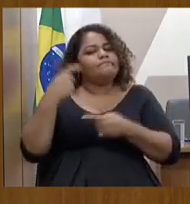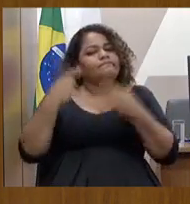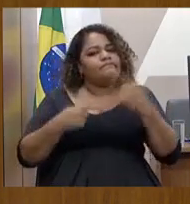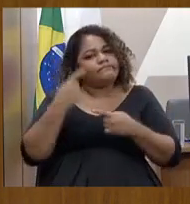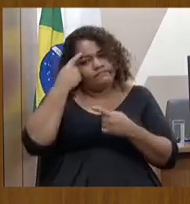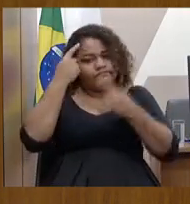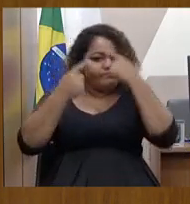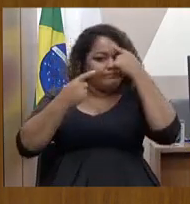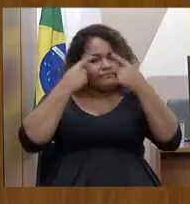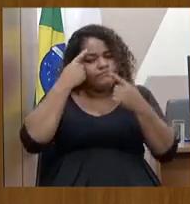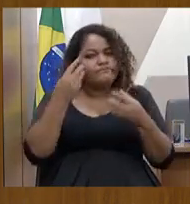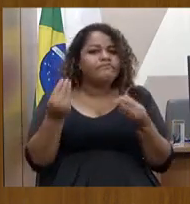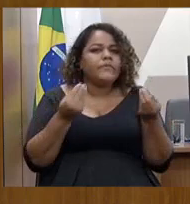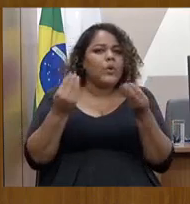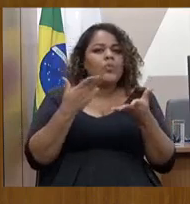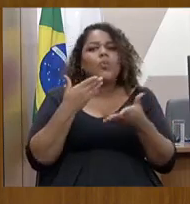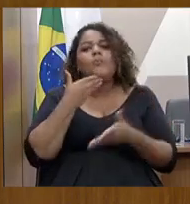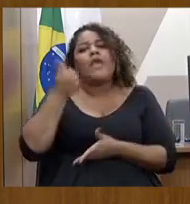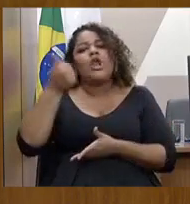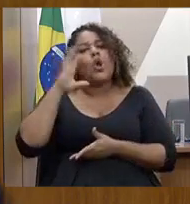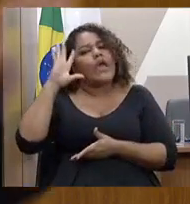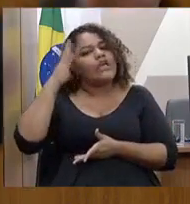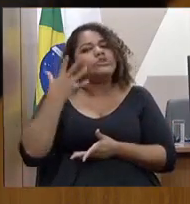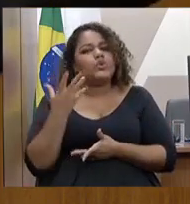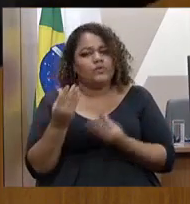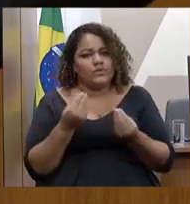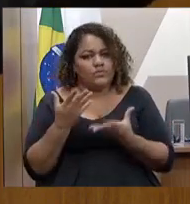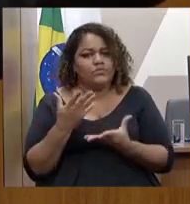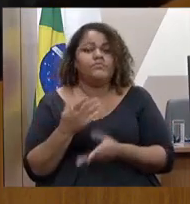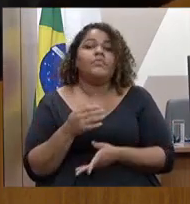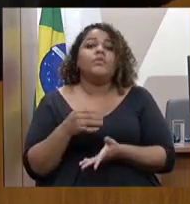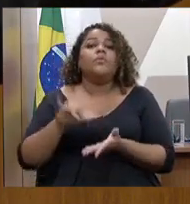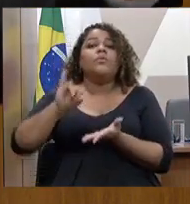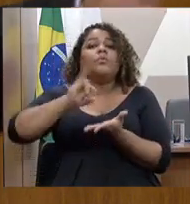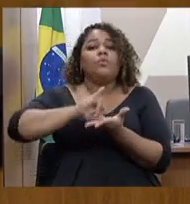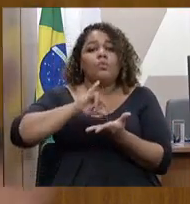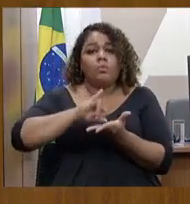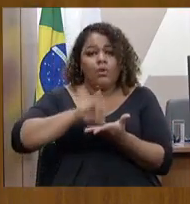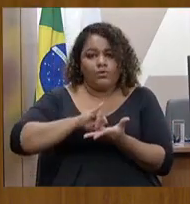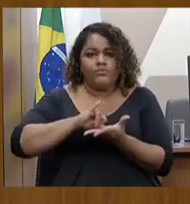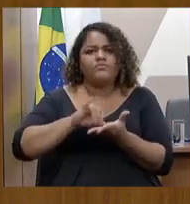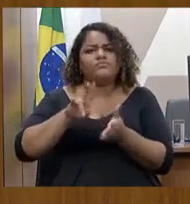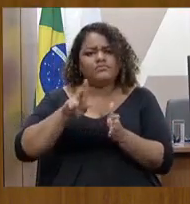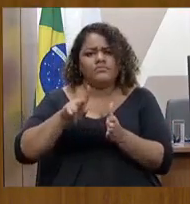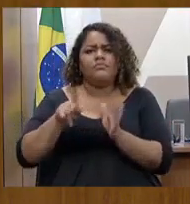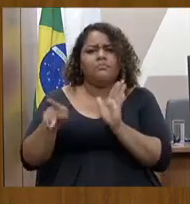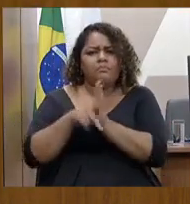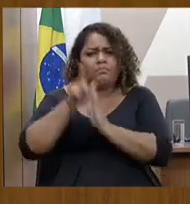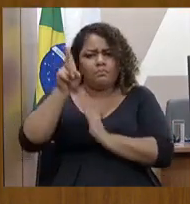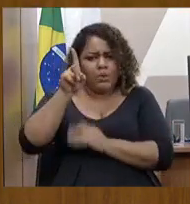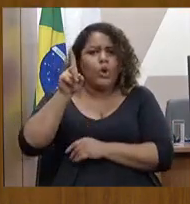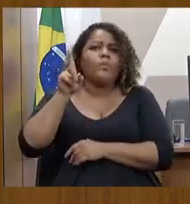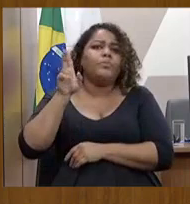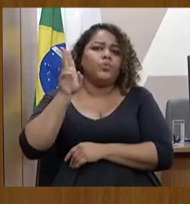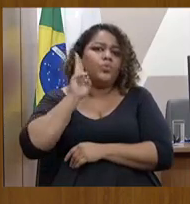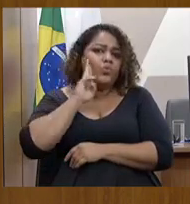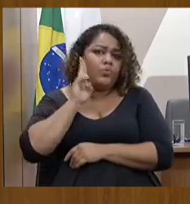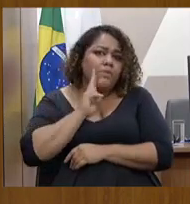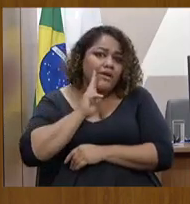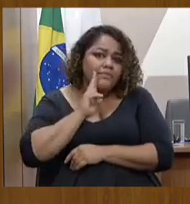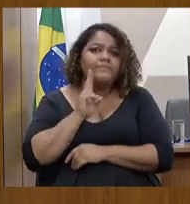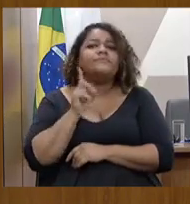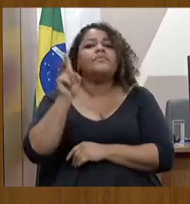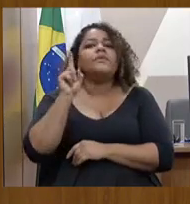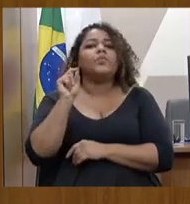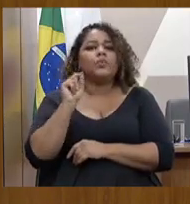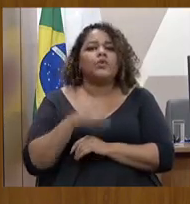seria mais efetivo a gente pode perceber no Polo E aí esses números é específico de Ubá nós podemos perceber que houve é